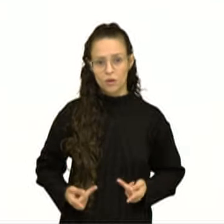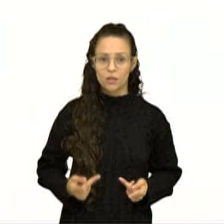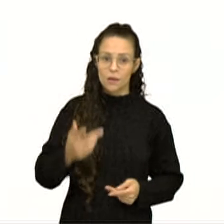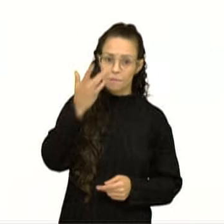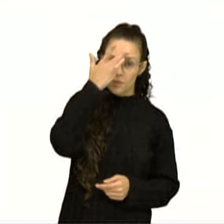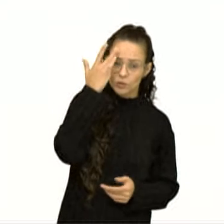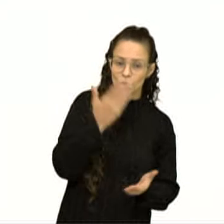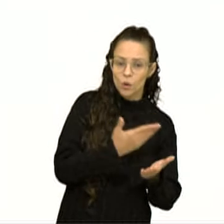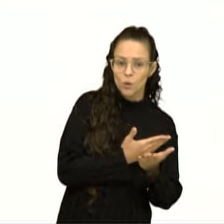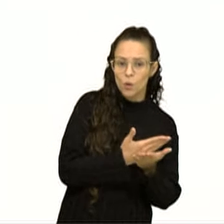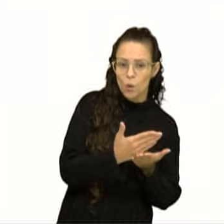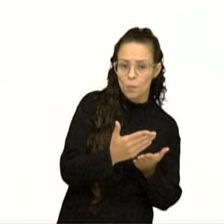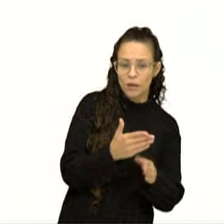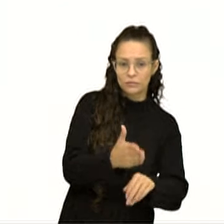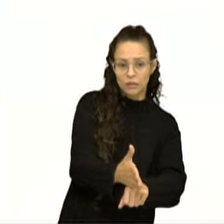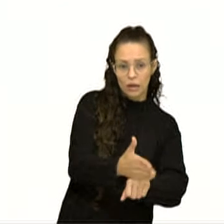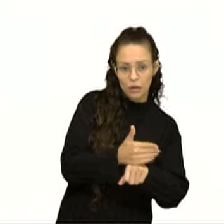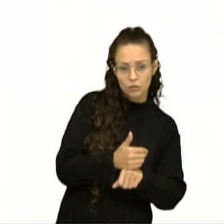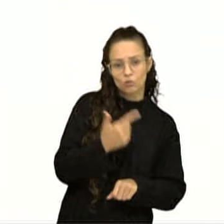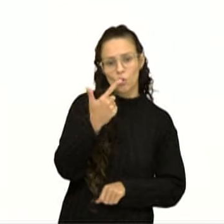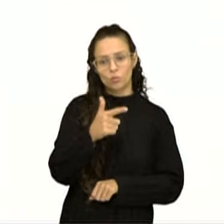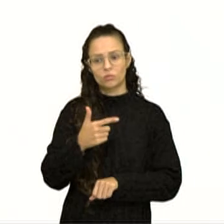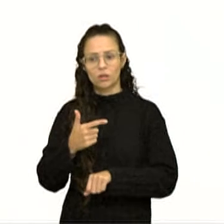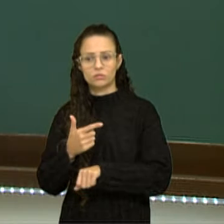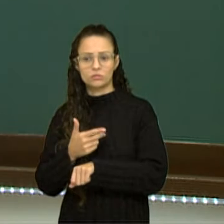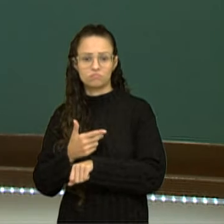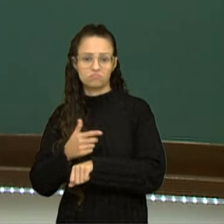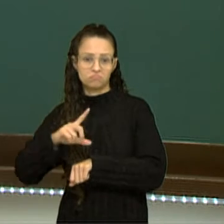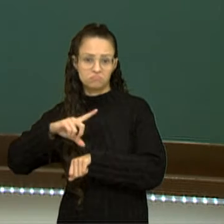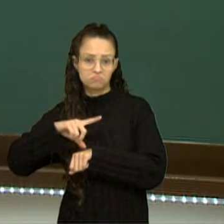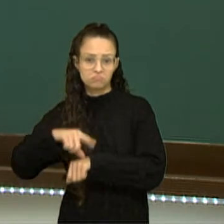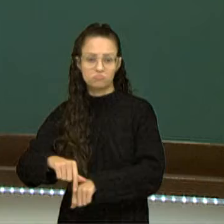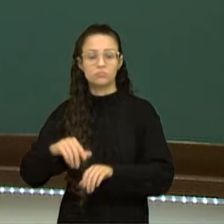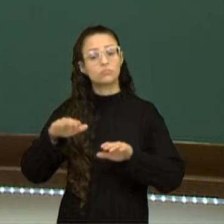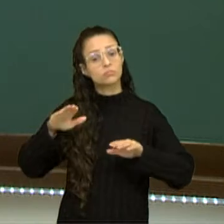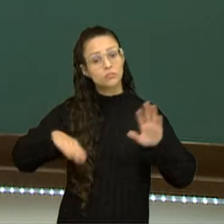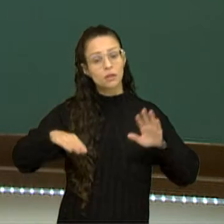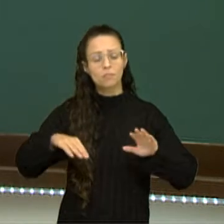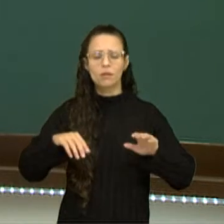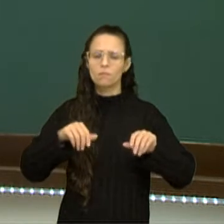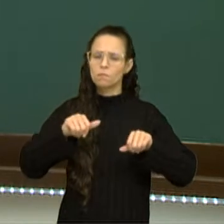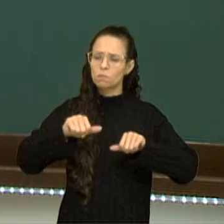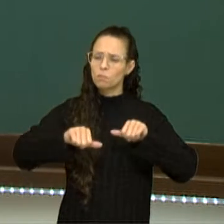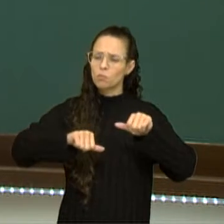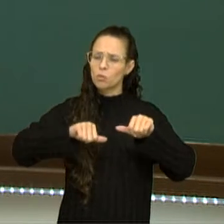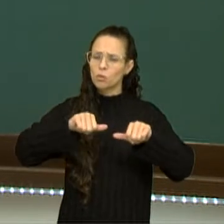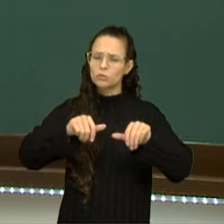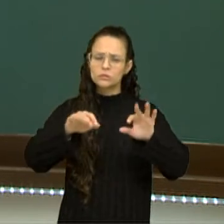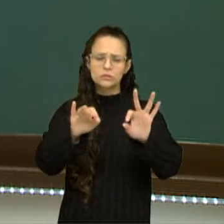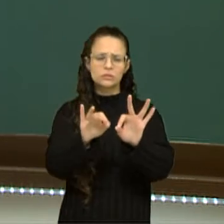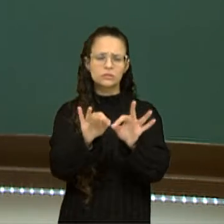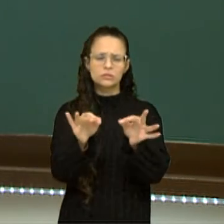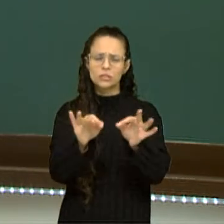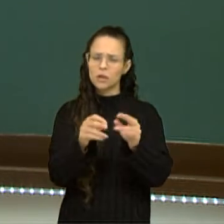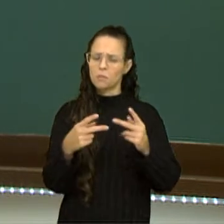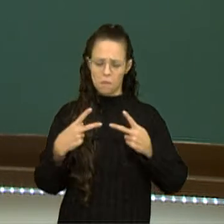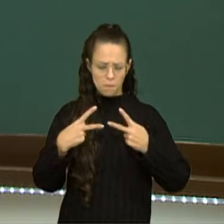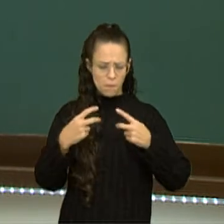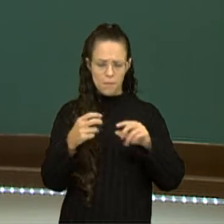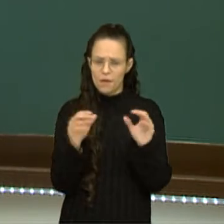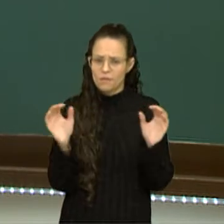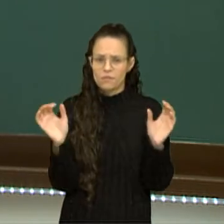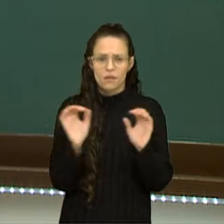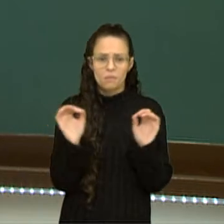a puberdade mais cedo, outras mais tarde, outras têm mudanças suaves, que a ponto de nem sentir